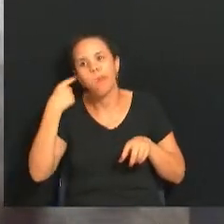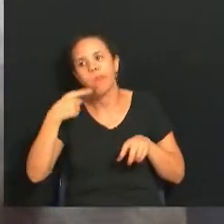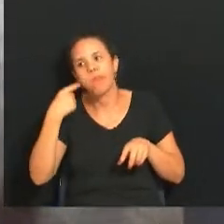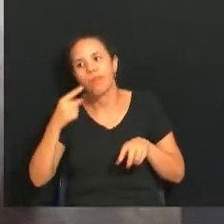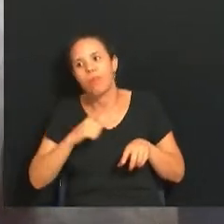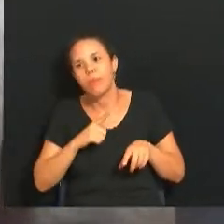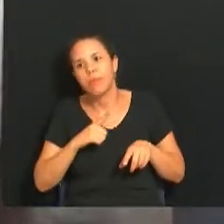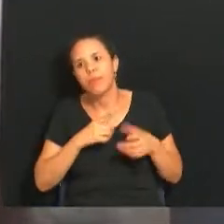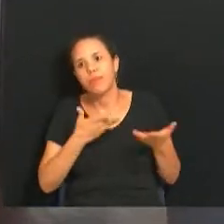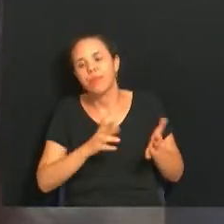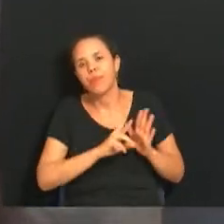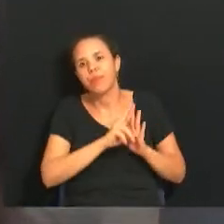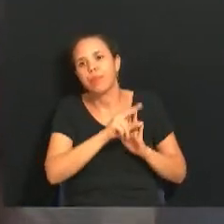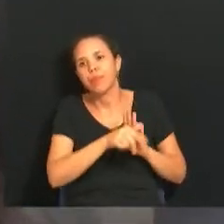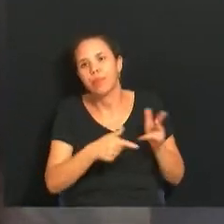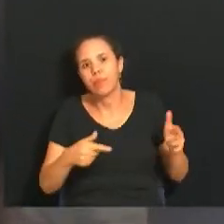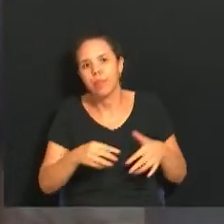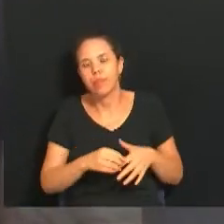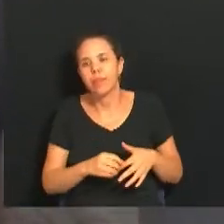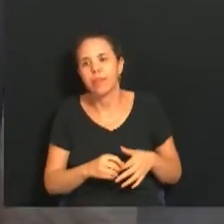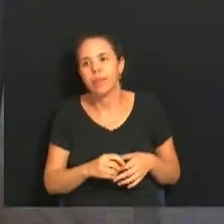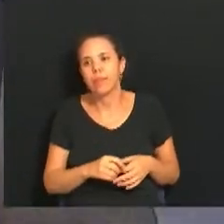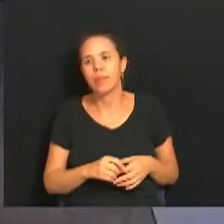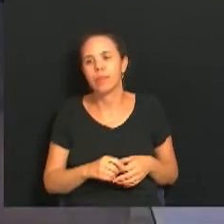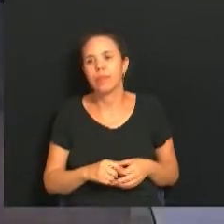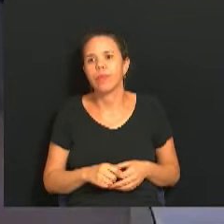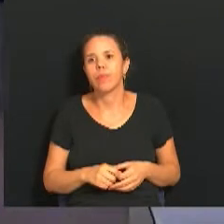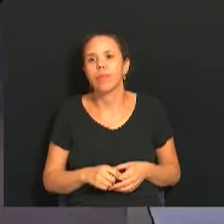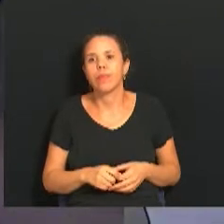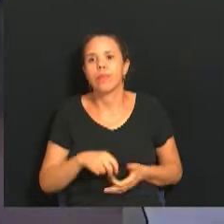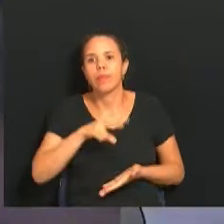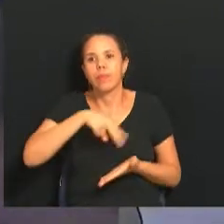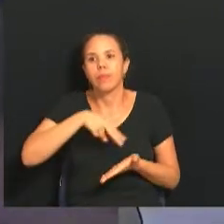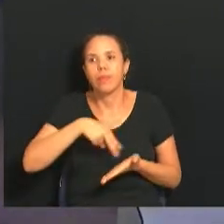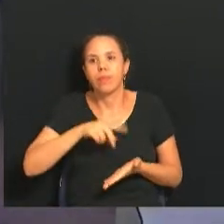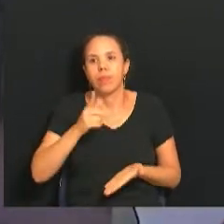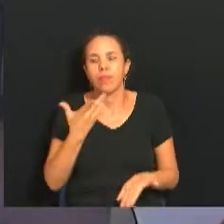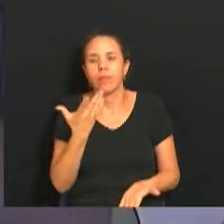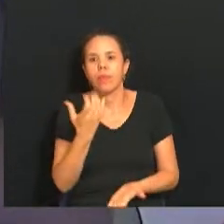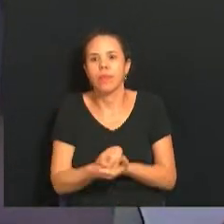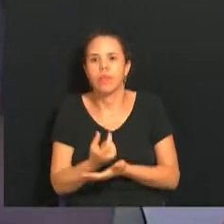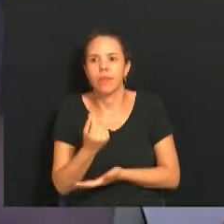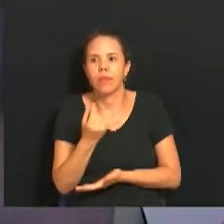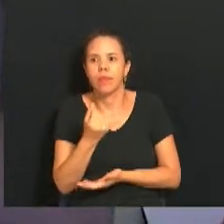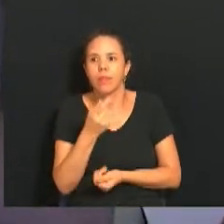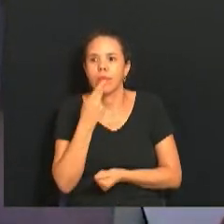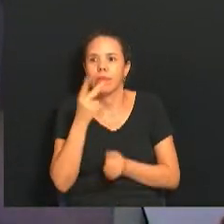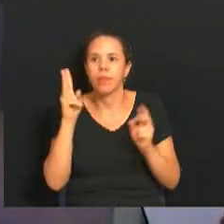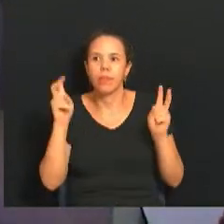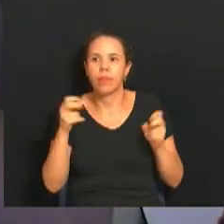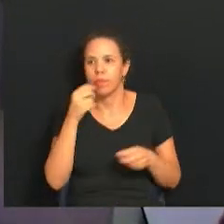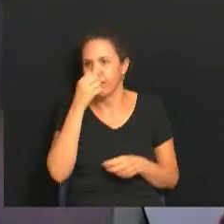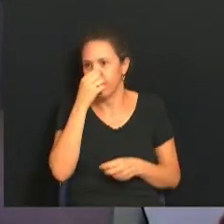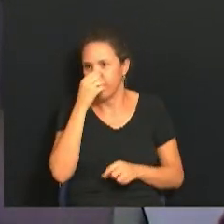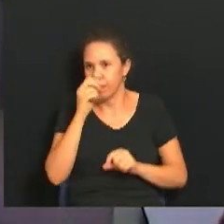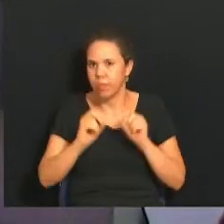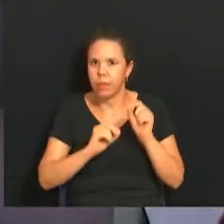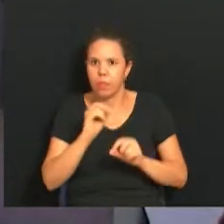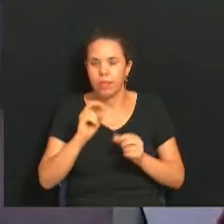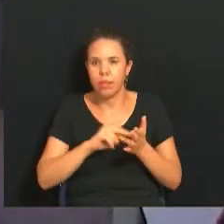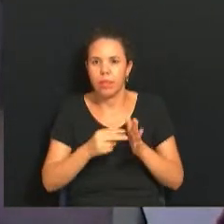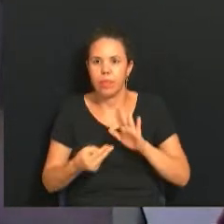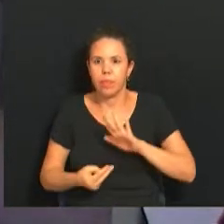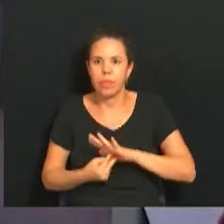temos diversos atendimentos aqui. Bom, o baile evidentemente que é cobrado, mas eu me refiro ao que é atendido aqui,